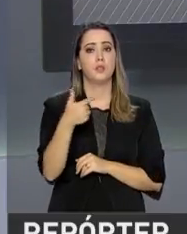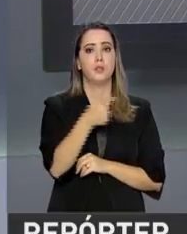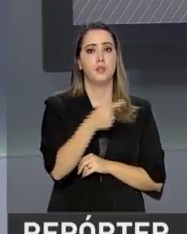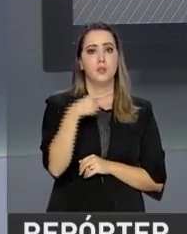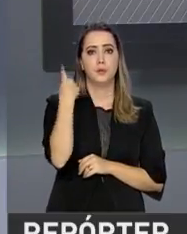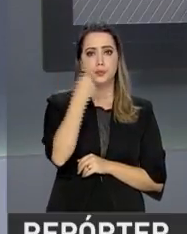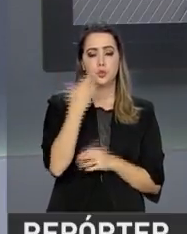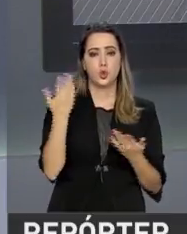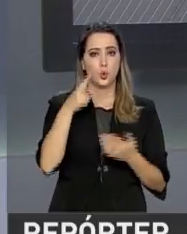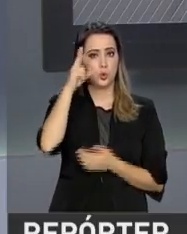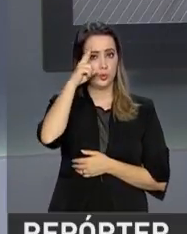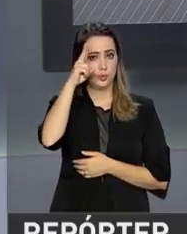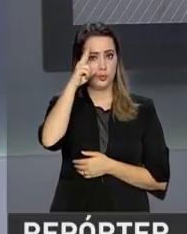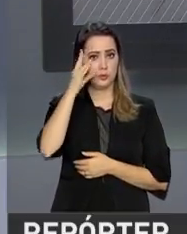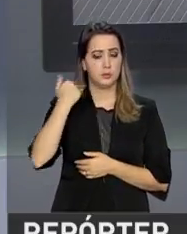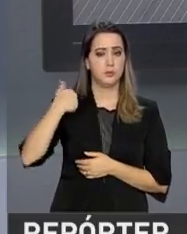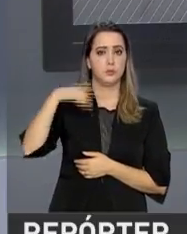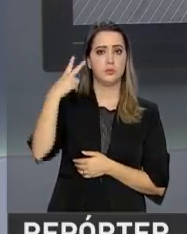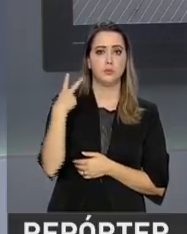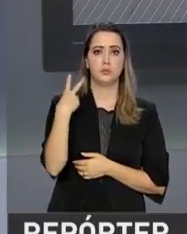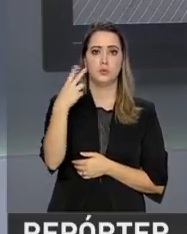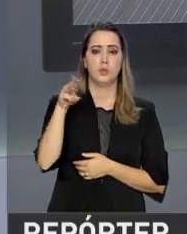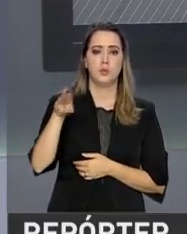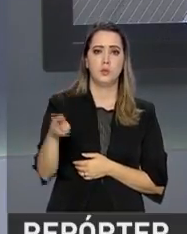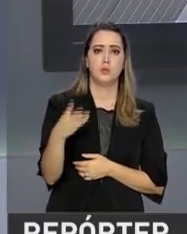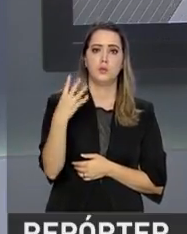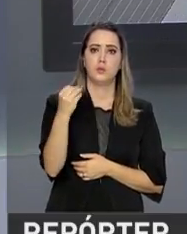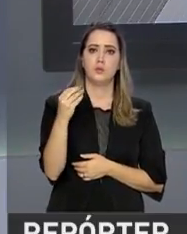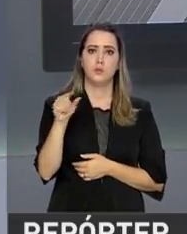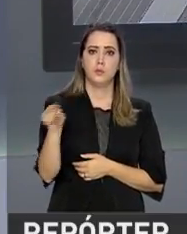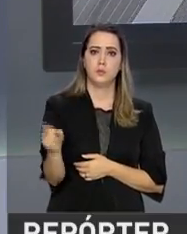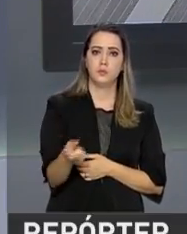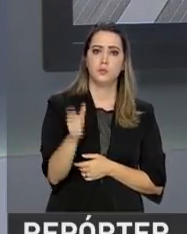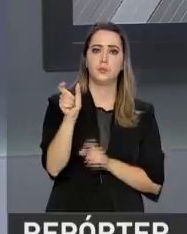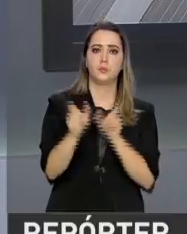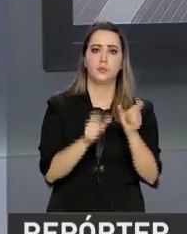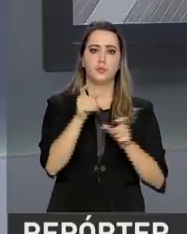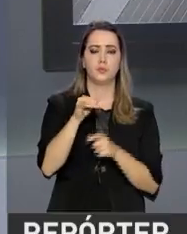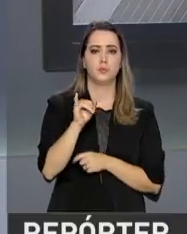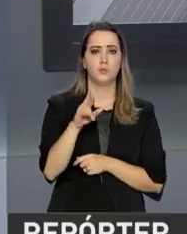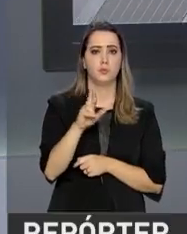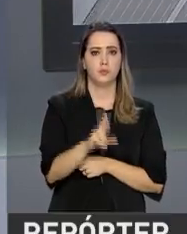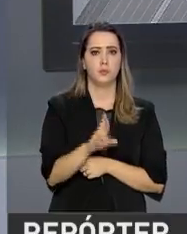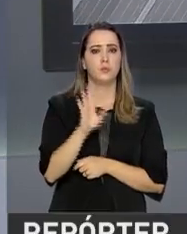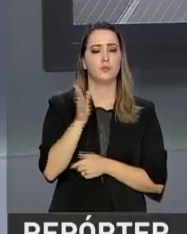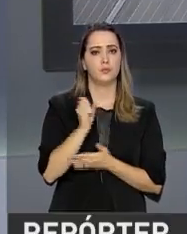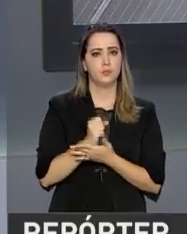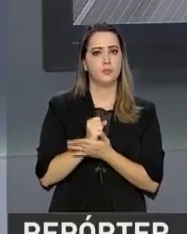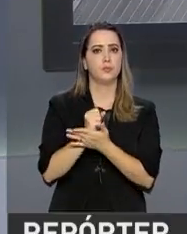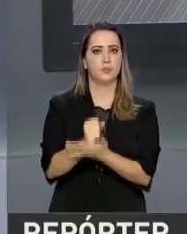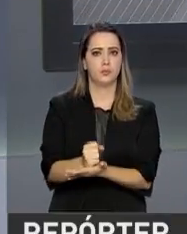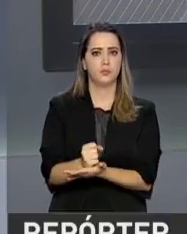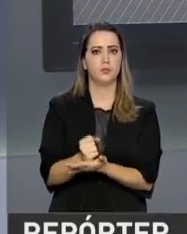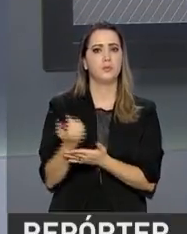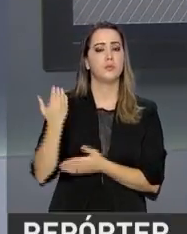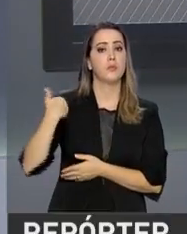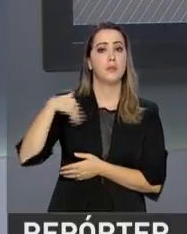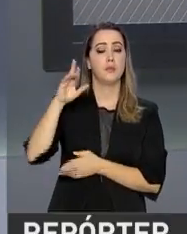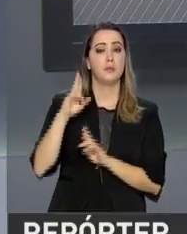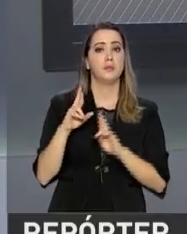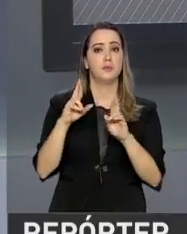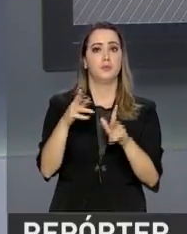17 horas desta segunda-feira, mais de 2 milhões e 400 mil declarações de imposto de renda foram entregues.